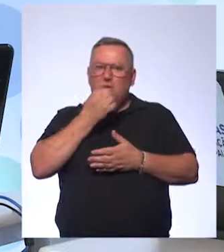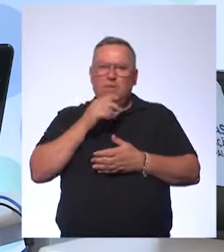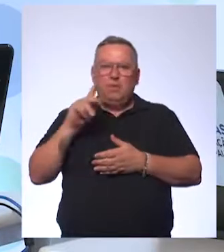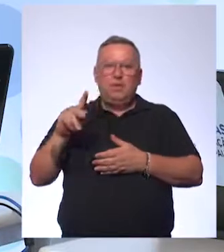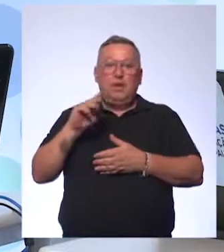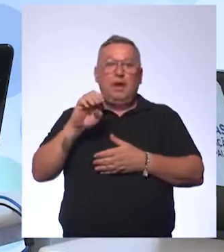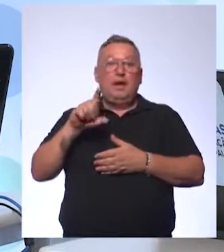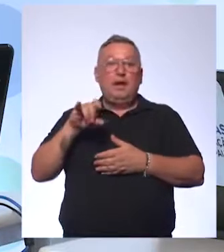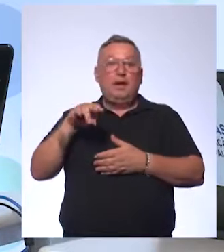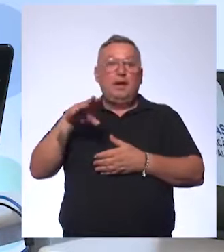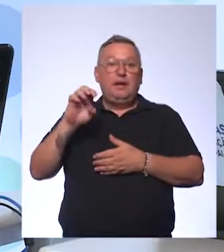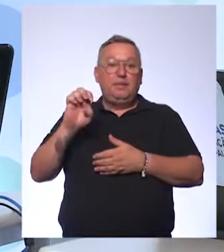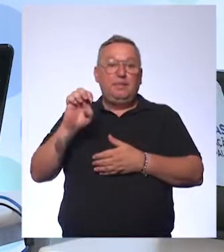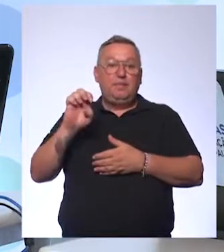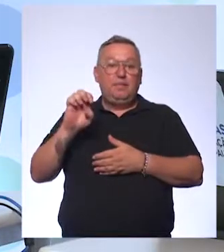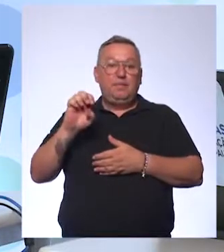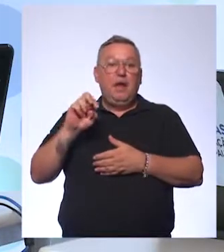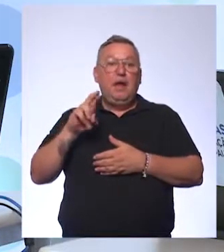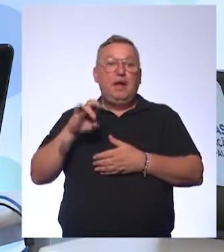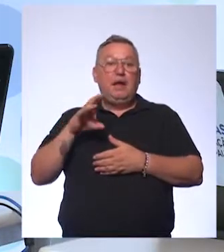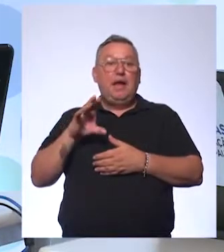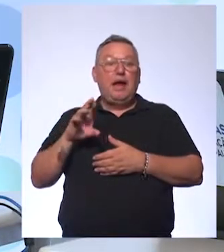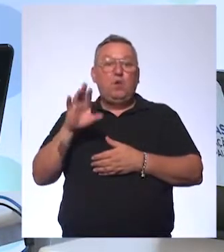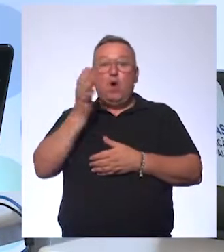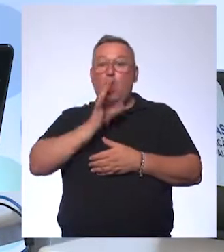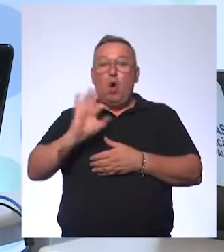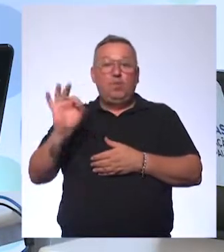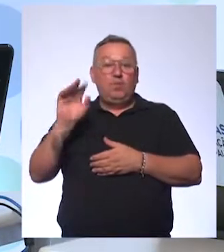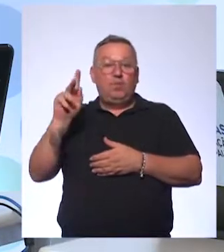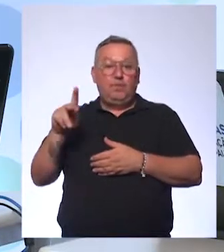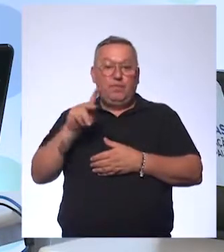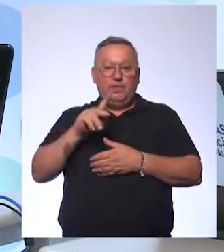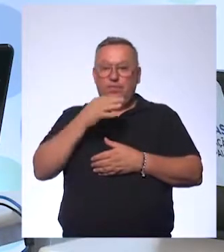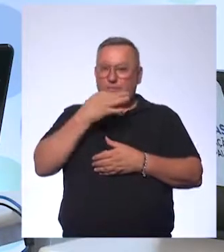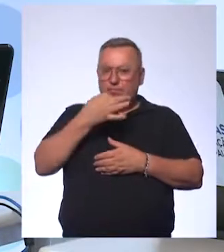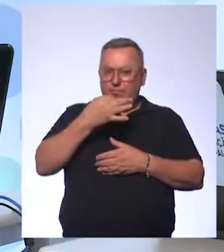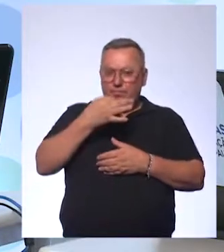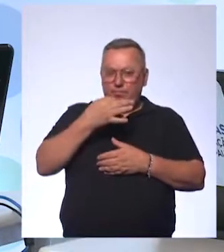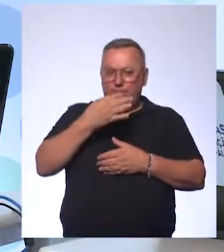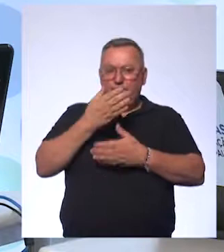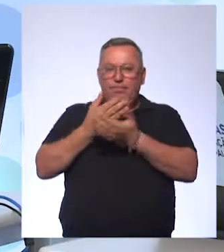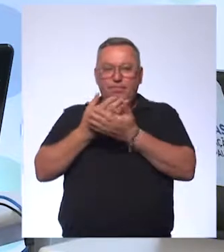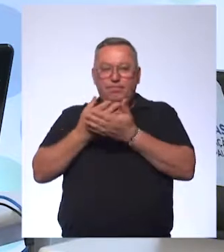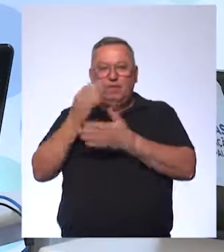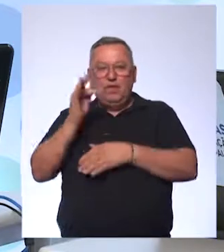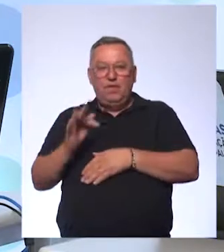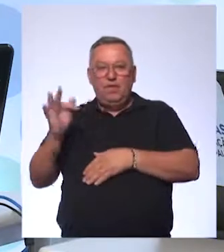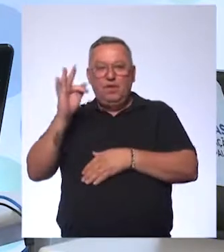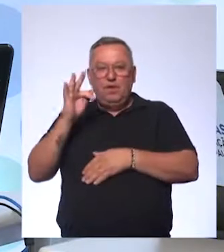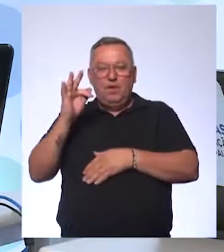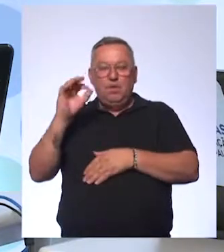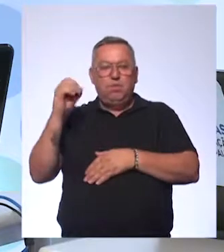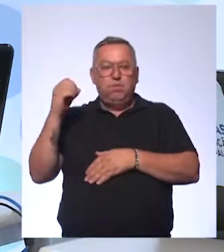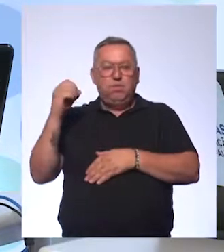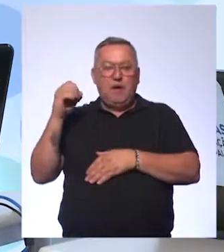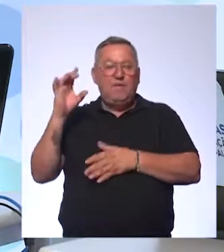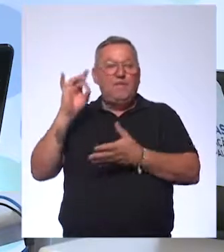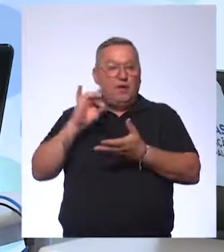Prof. Eliane. Ricardo é um excelente professor. Opinião. Estudou na universidade.